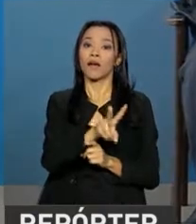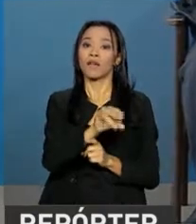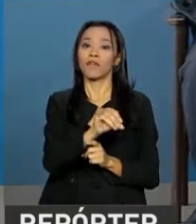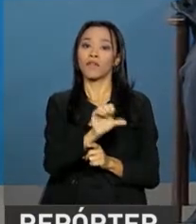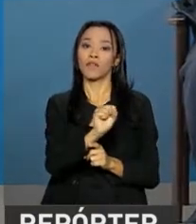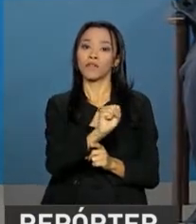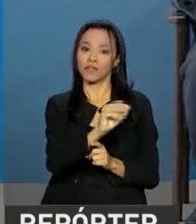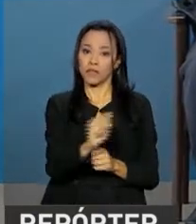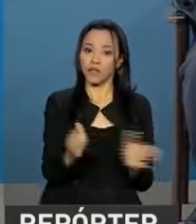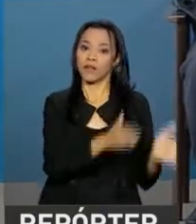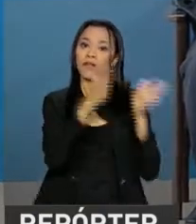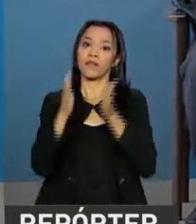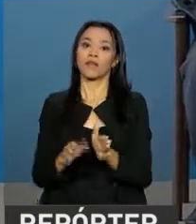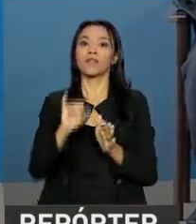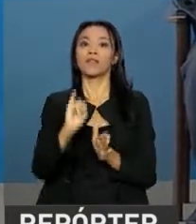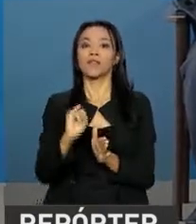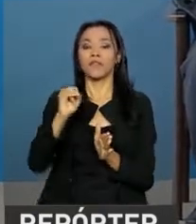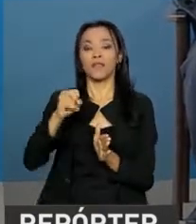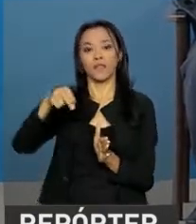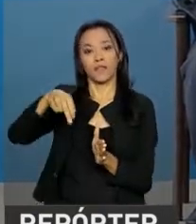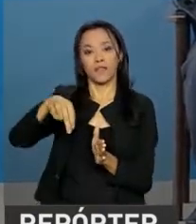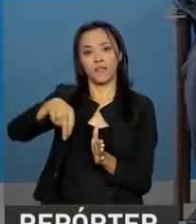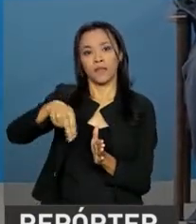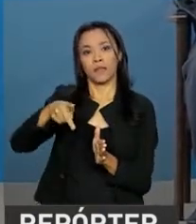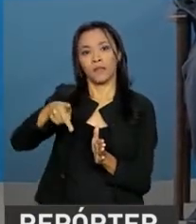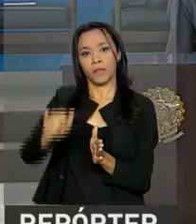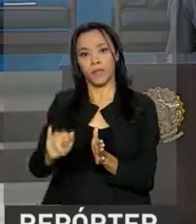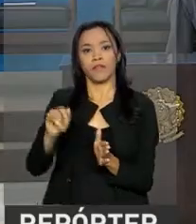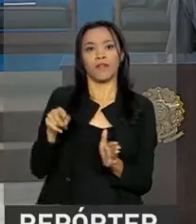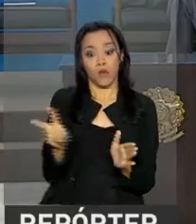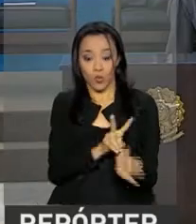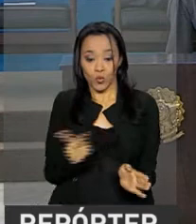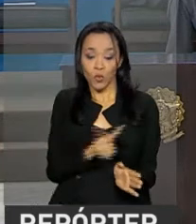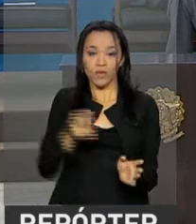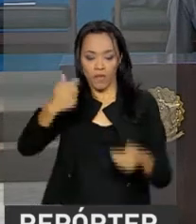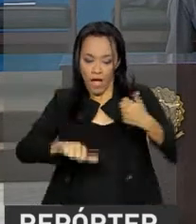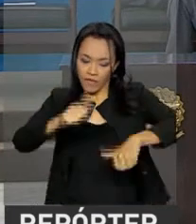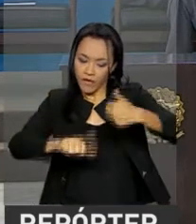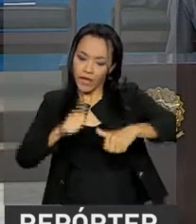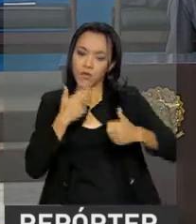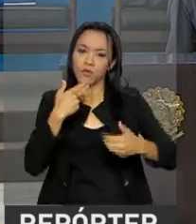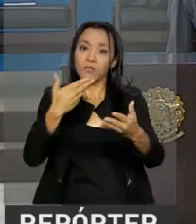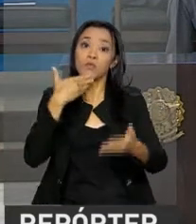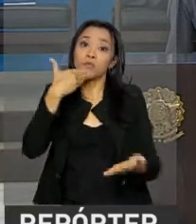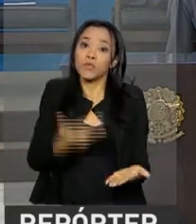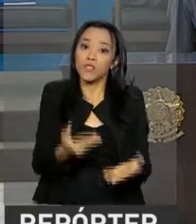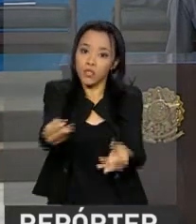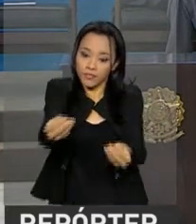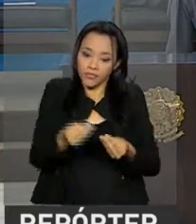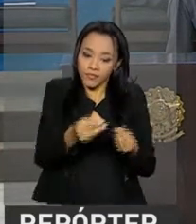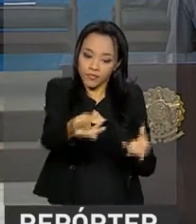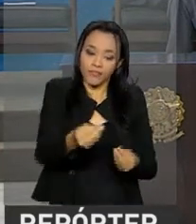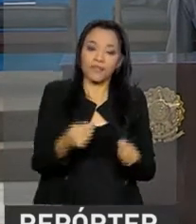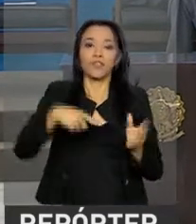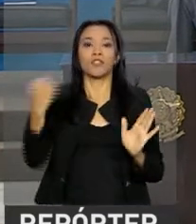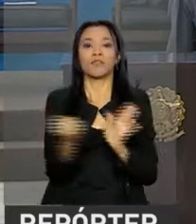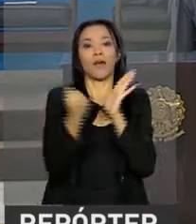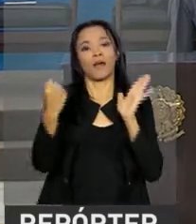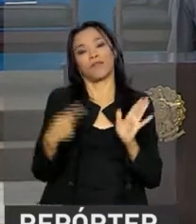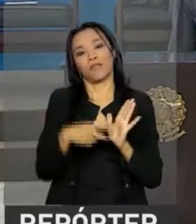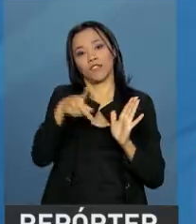vai agilizar a avaliação dos pedidos ea expectativa é de redução na fila de